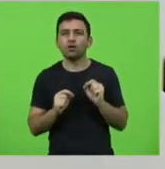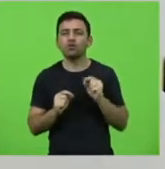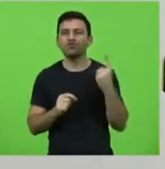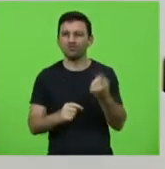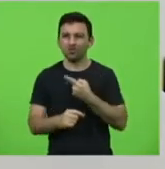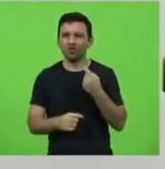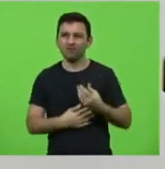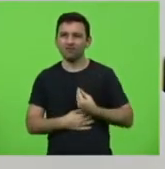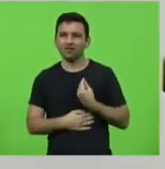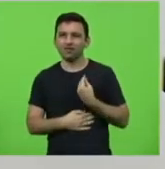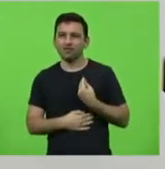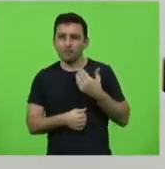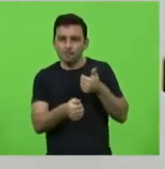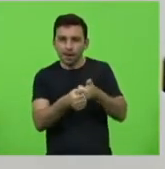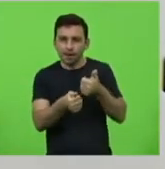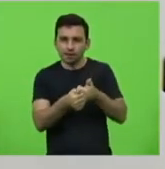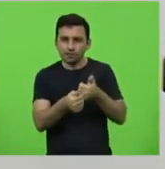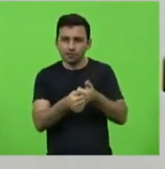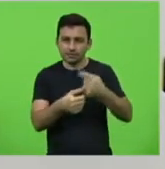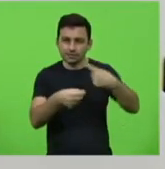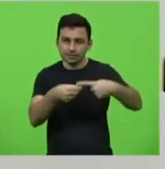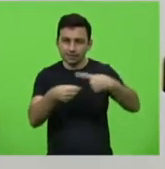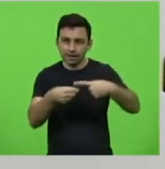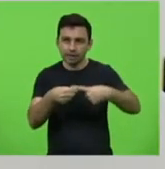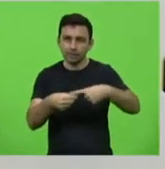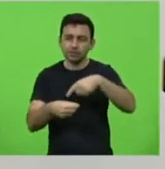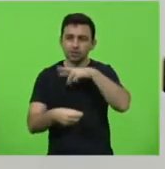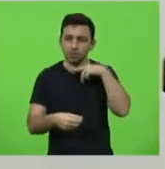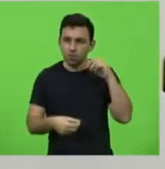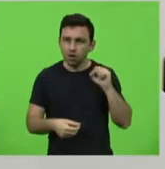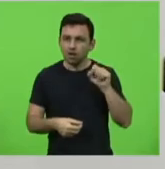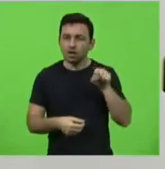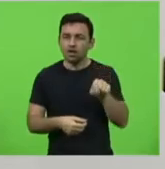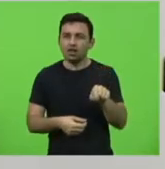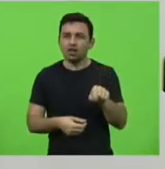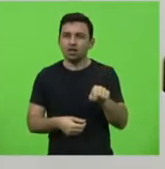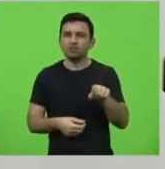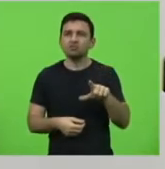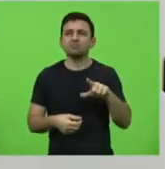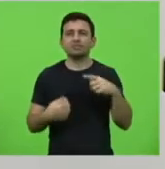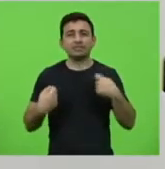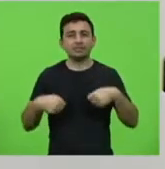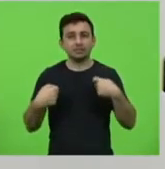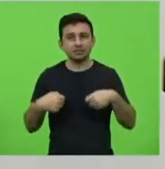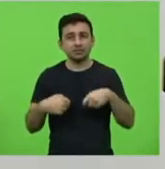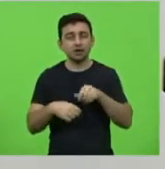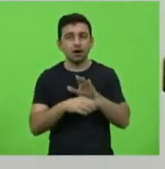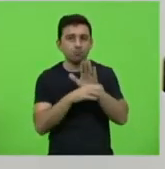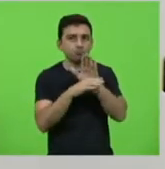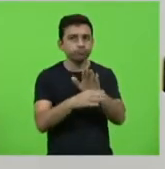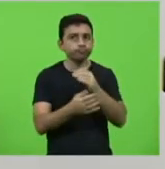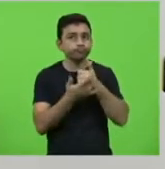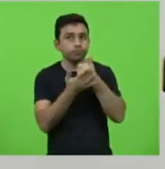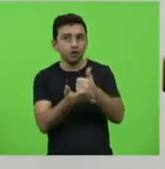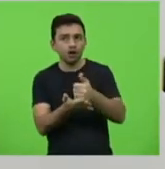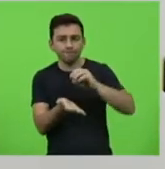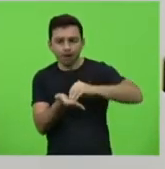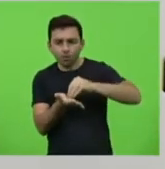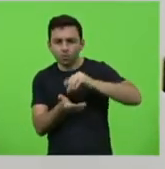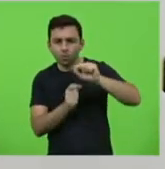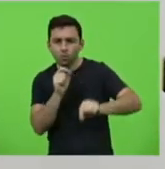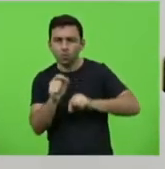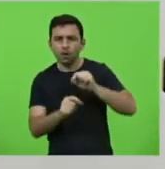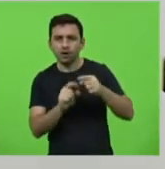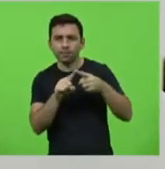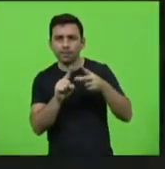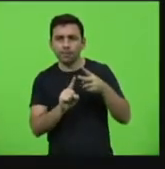ali perto, na região de Jaraguá, no norte e nordeste, a gente sempre tem que dar uma benzida, olhar, não, está faltando alguma coisa, tal.